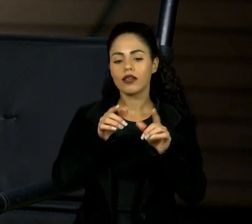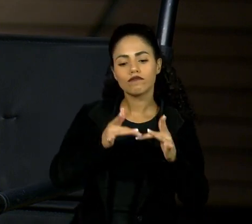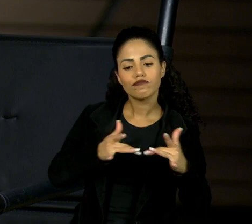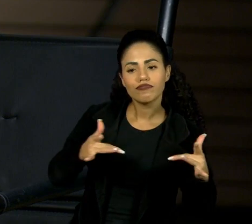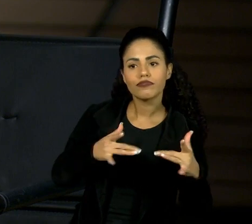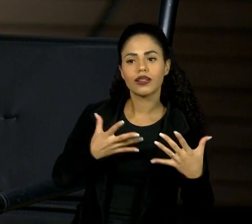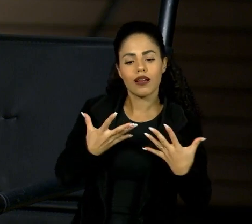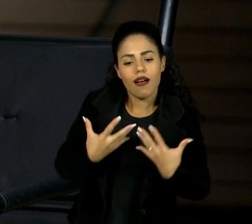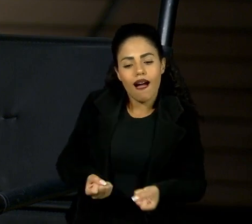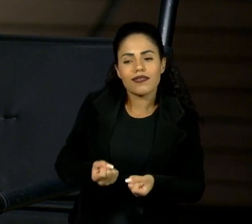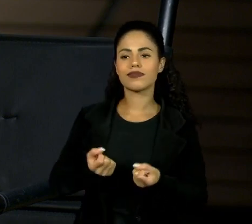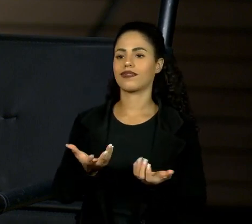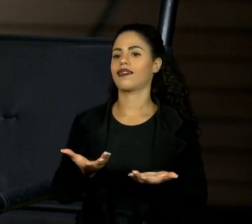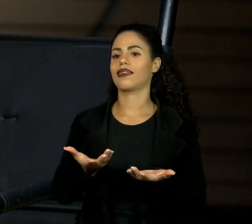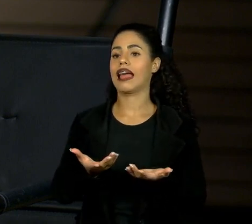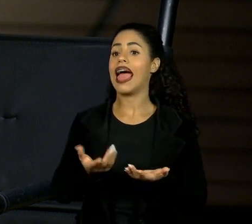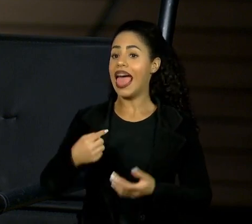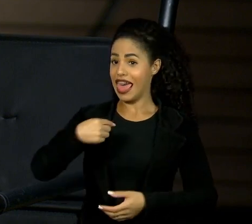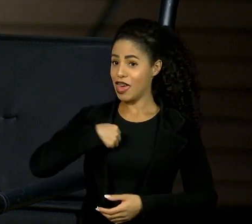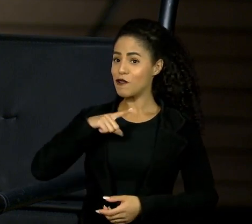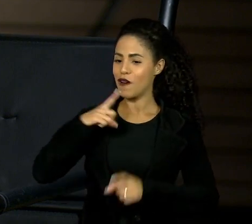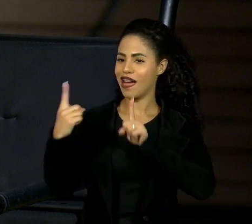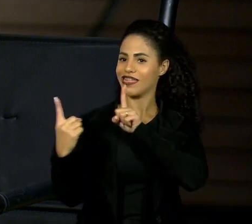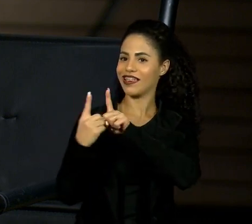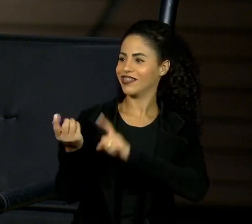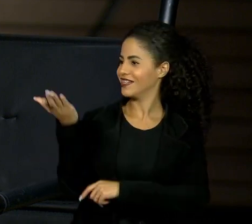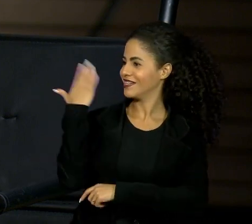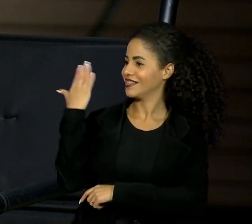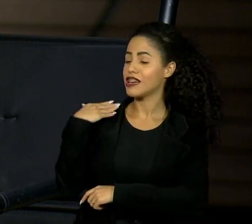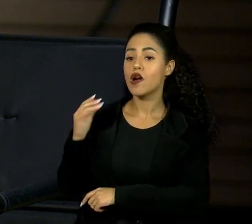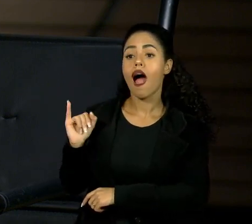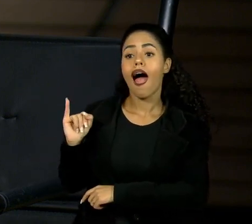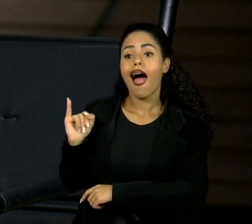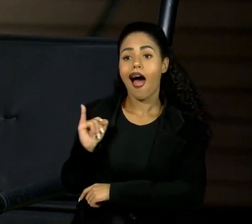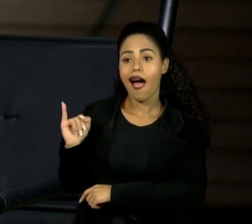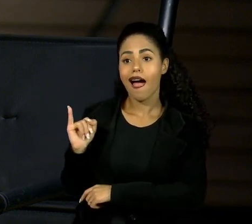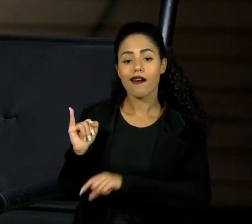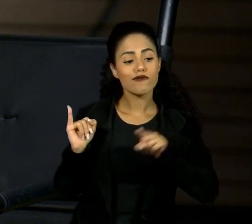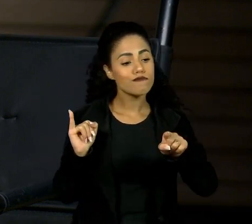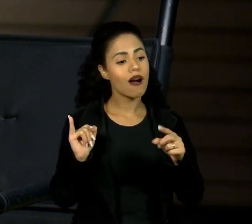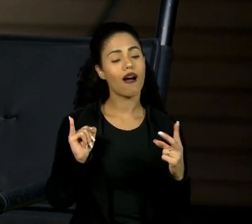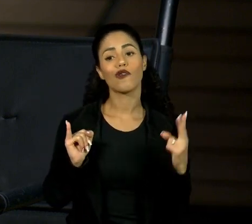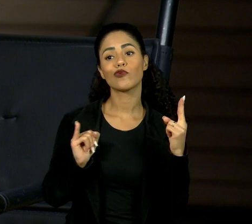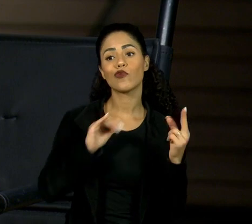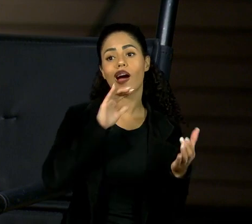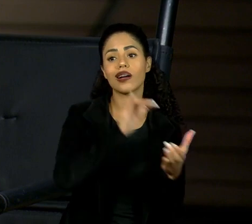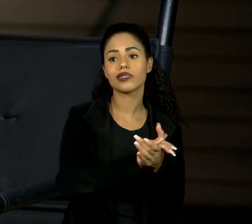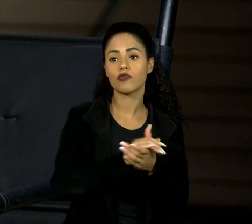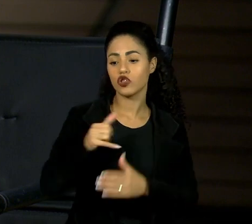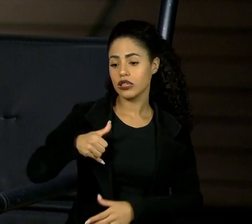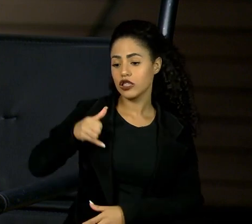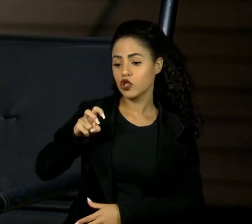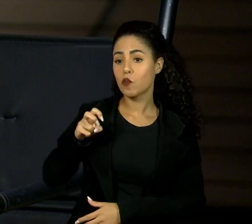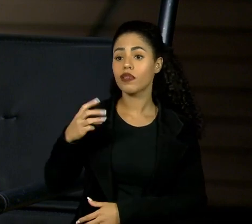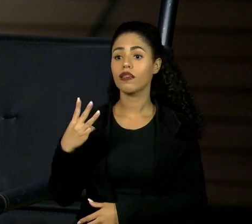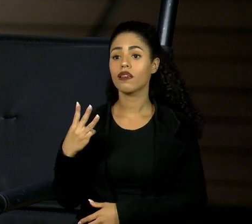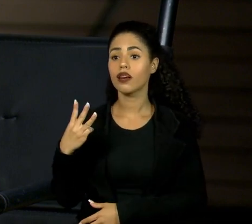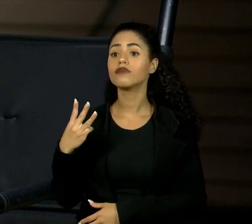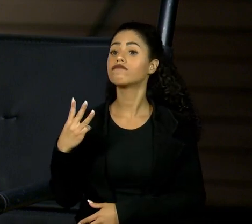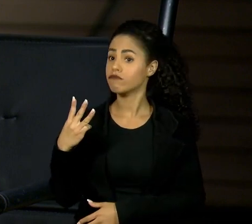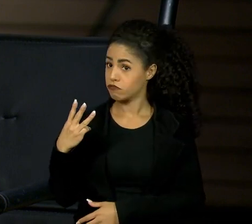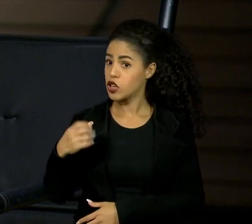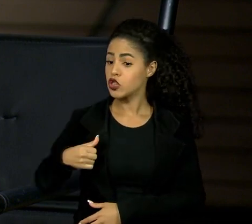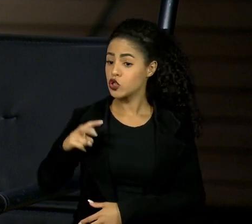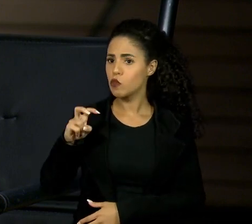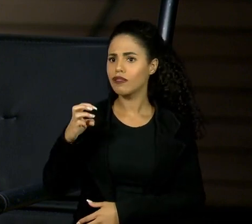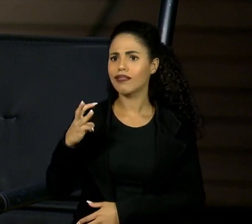se disponibiliza. Eu tive um caso que a irmã de um deles se disponibilizou e ela tinha 53 anos. Então, mais